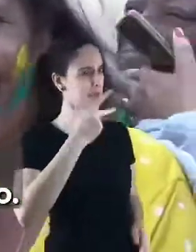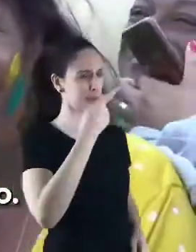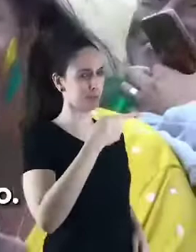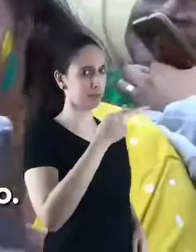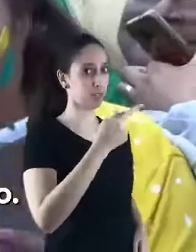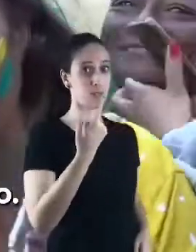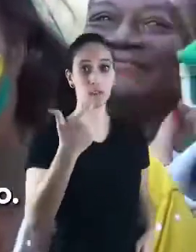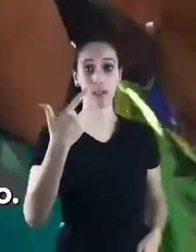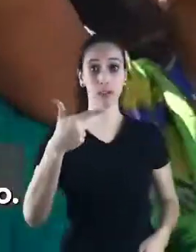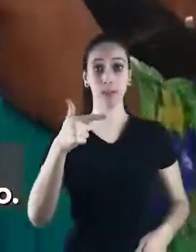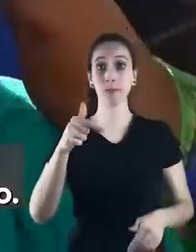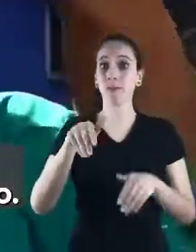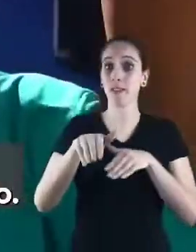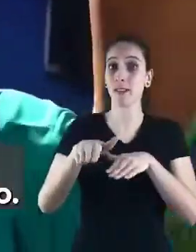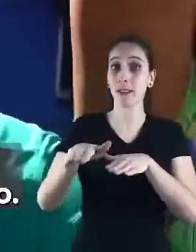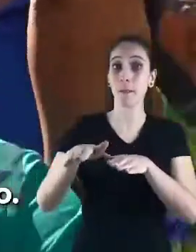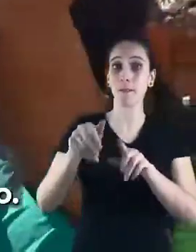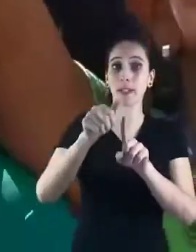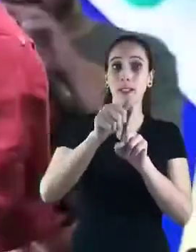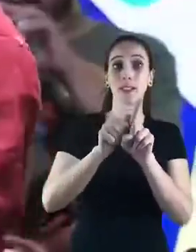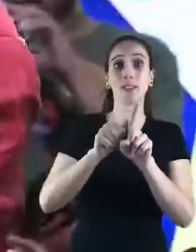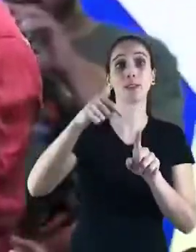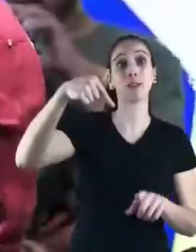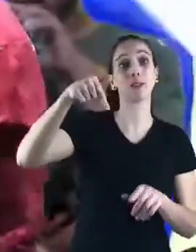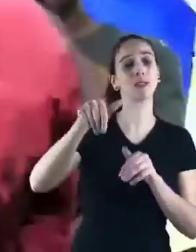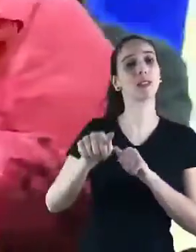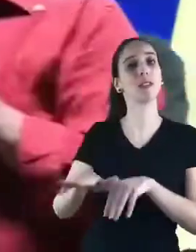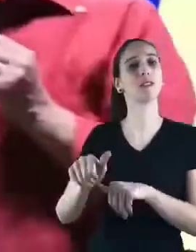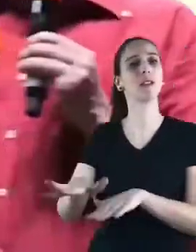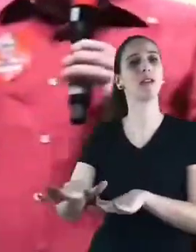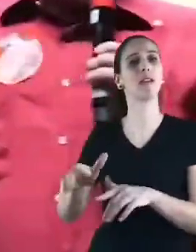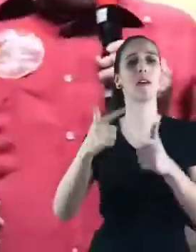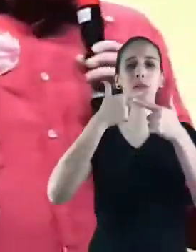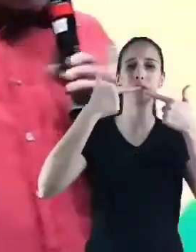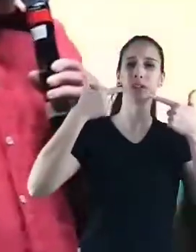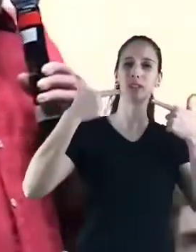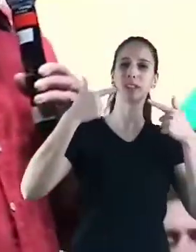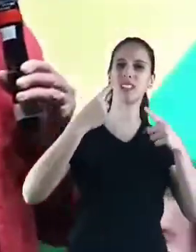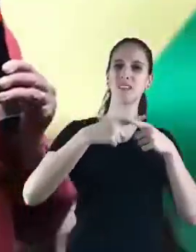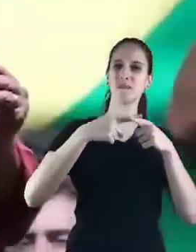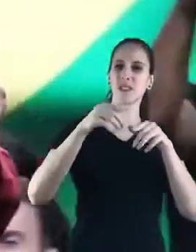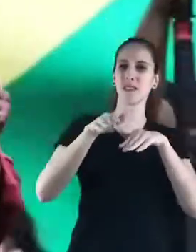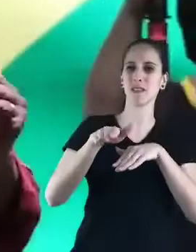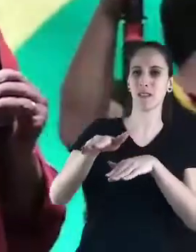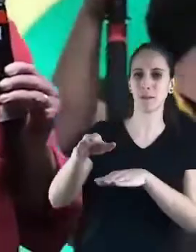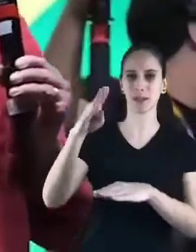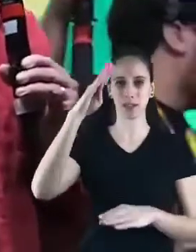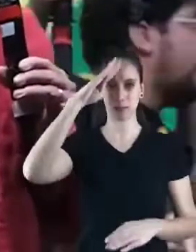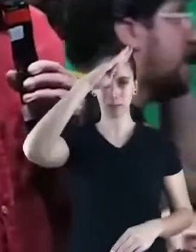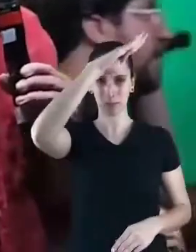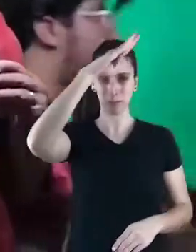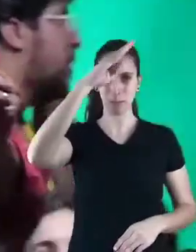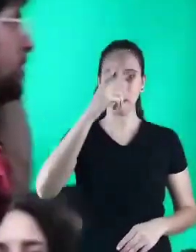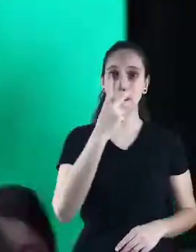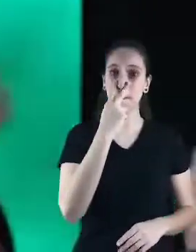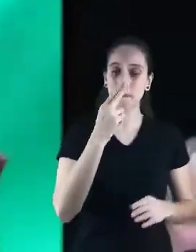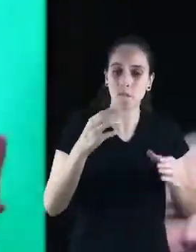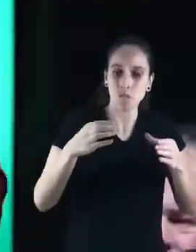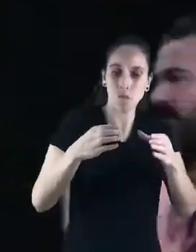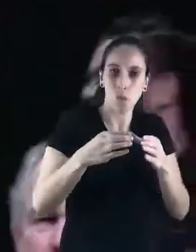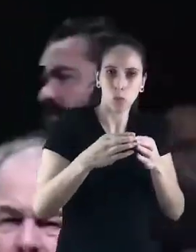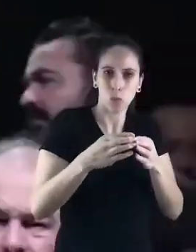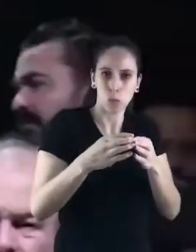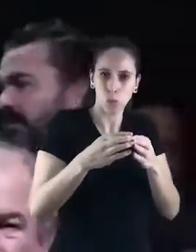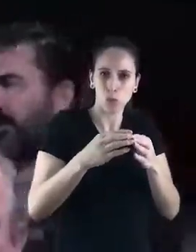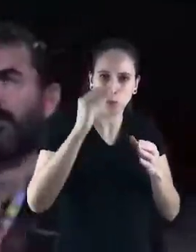né? Não esteve nos atos do 7 de setembro. Foi uma coisa muito engraçada, que no ato do Bolsonaro parecia